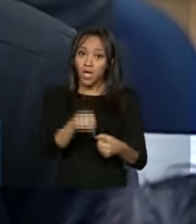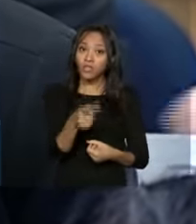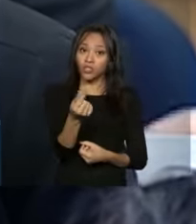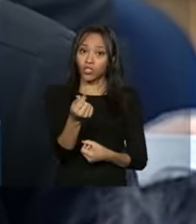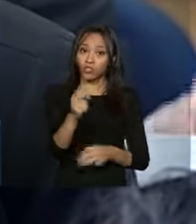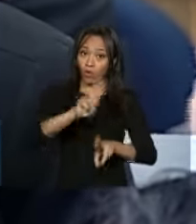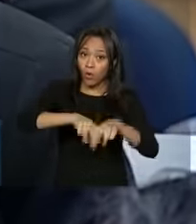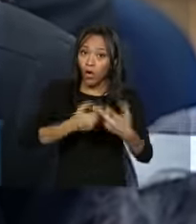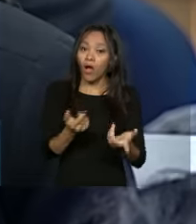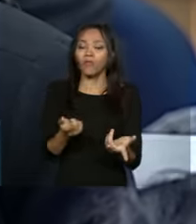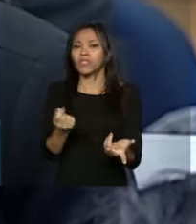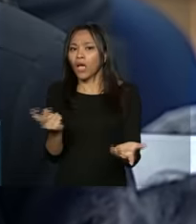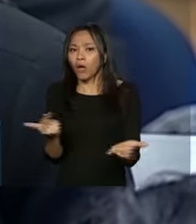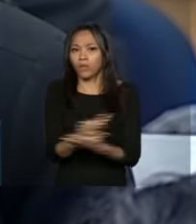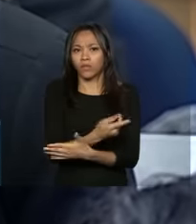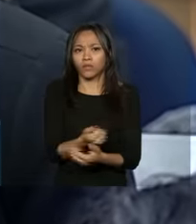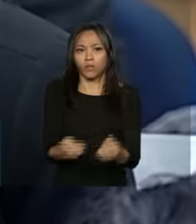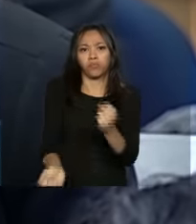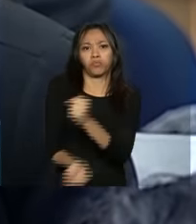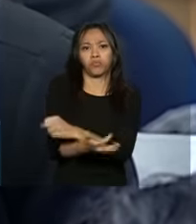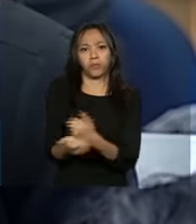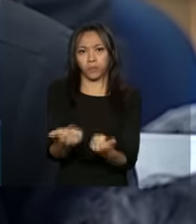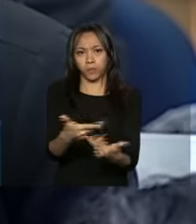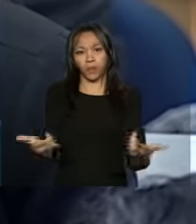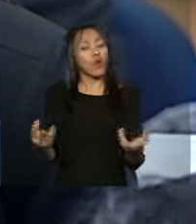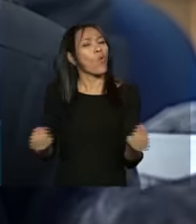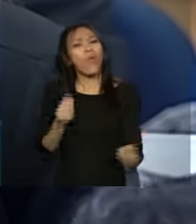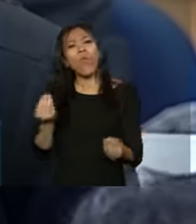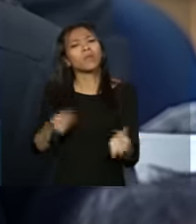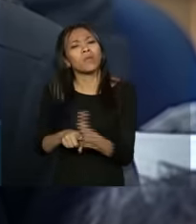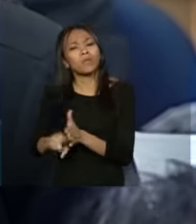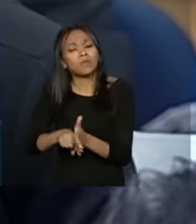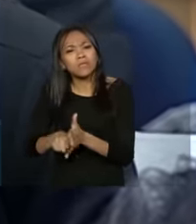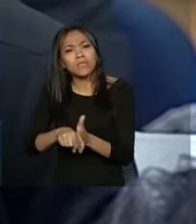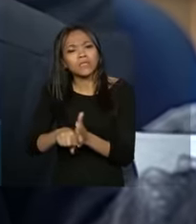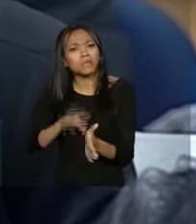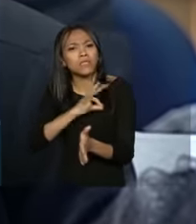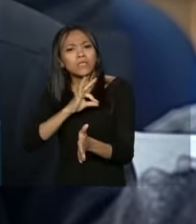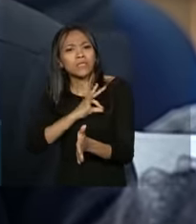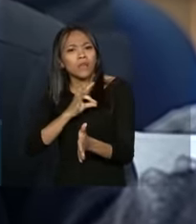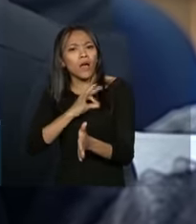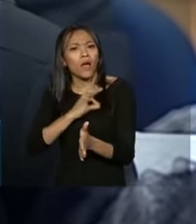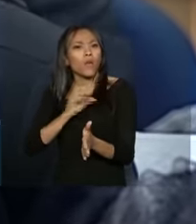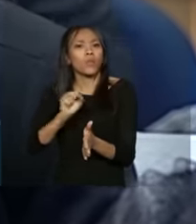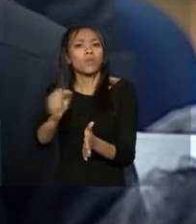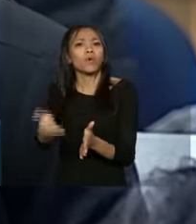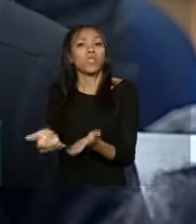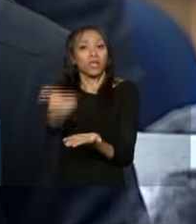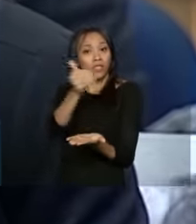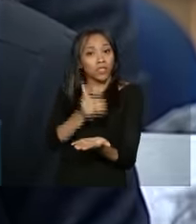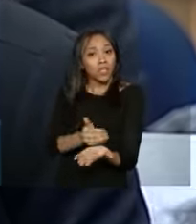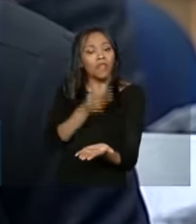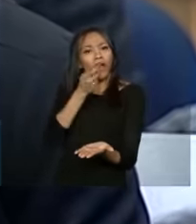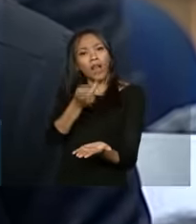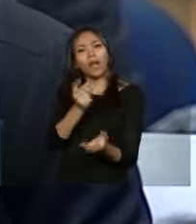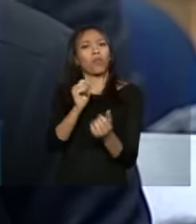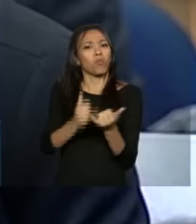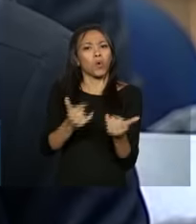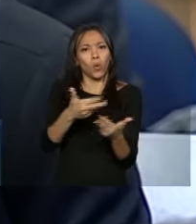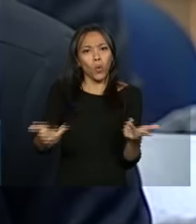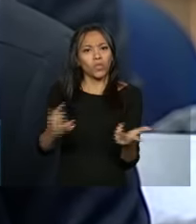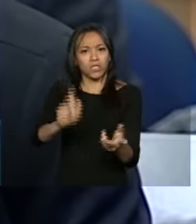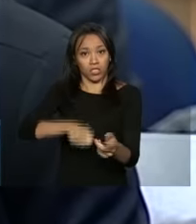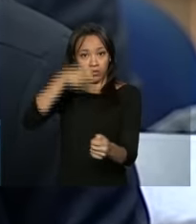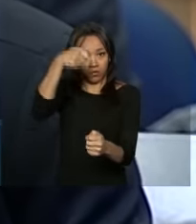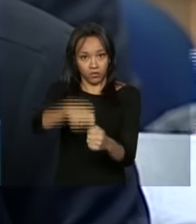fraudes como é que tá isso no âmbito das investigações o que já pode ser adiantado em relação a possíveis penalizações ou